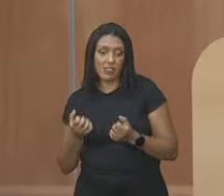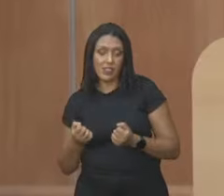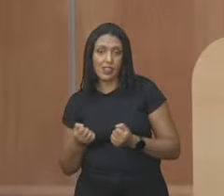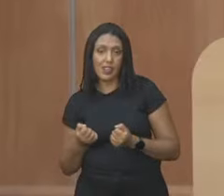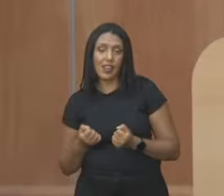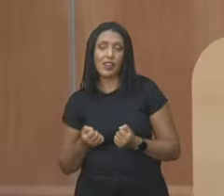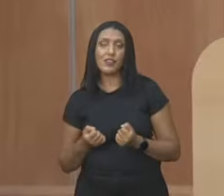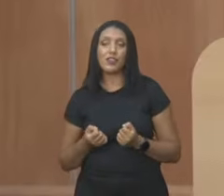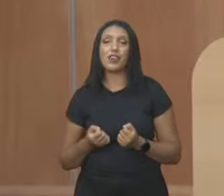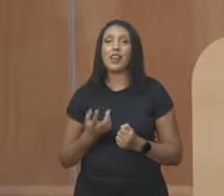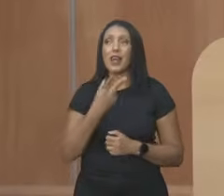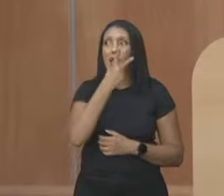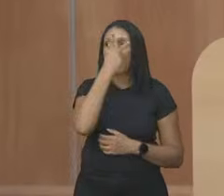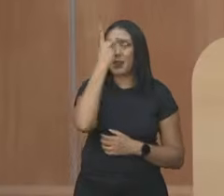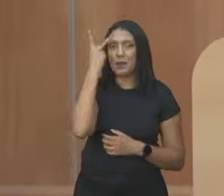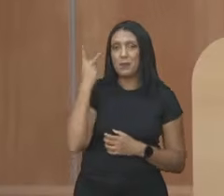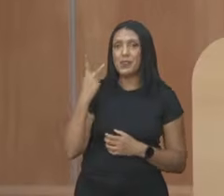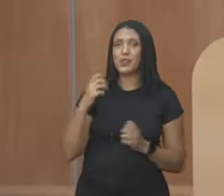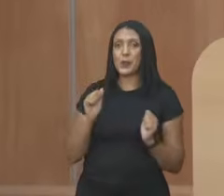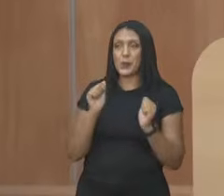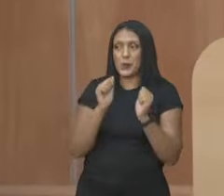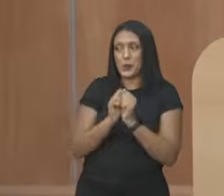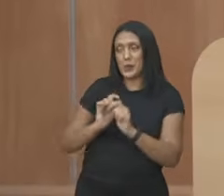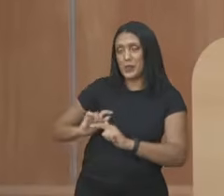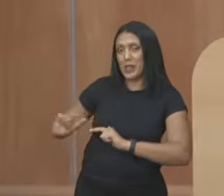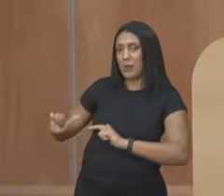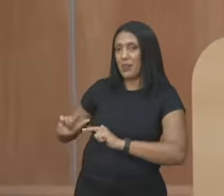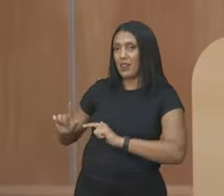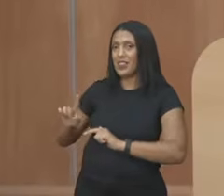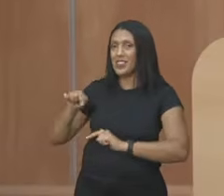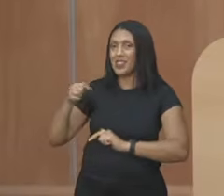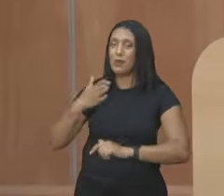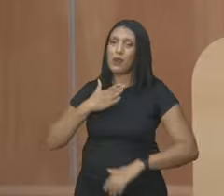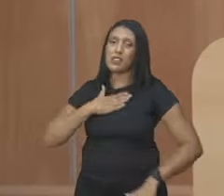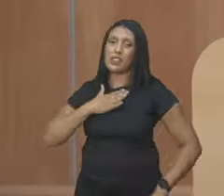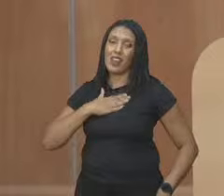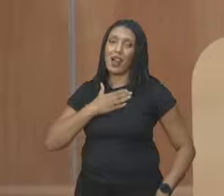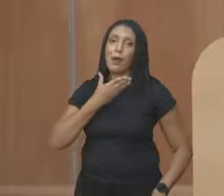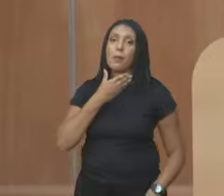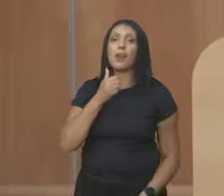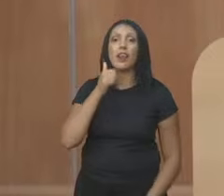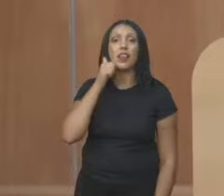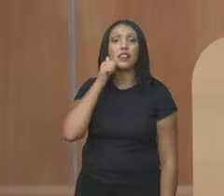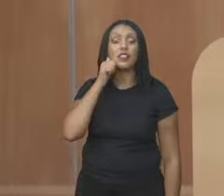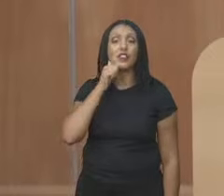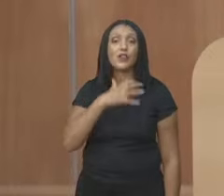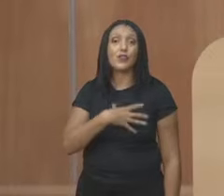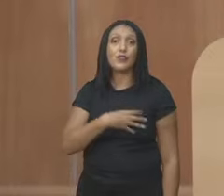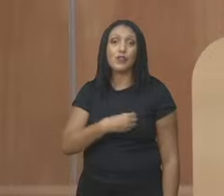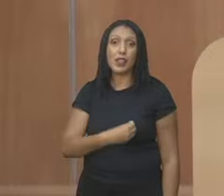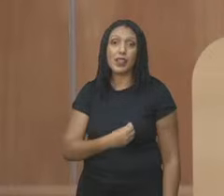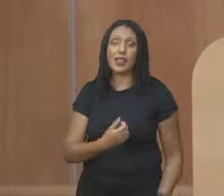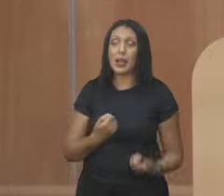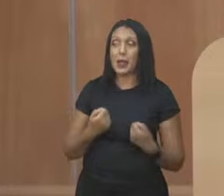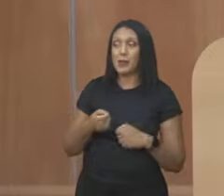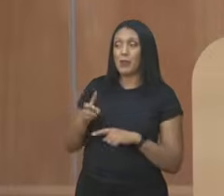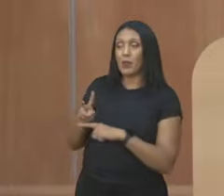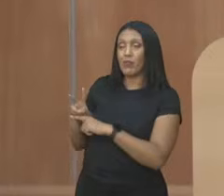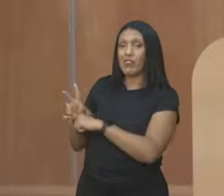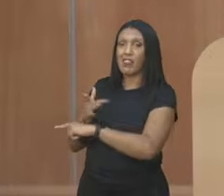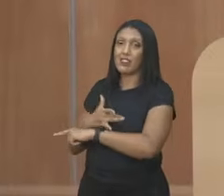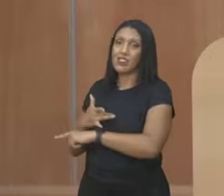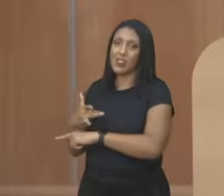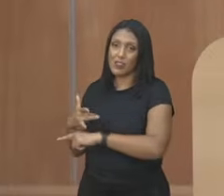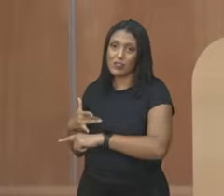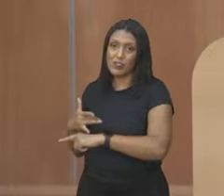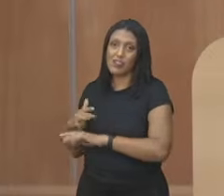esvaziando. E aí eu perdi força porque eu tinha que zelar pela saúde das minhas filhas e do cuidado delas. Mas eu quero dizer para vocês que podem contar com essa